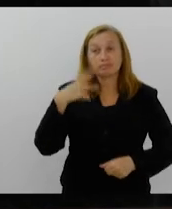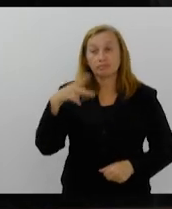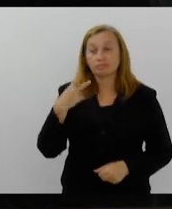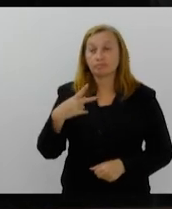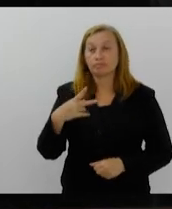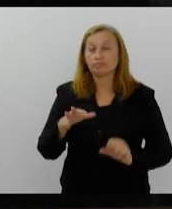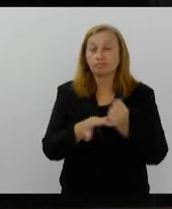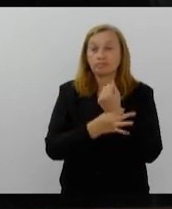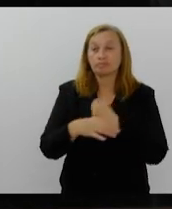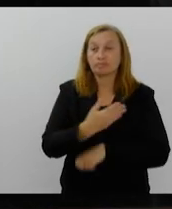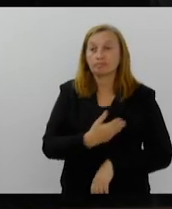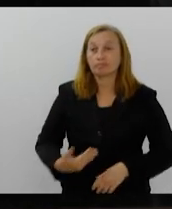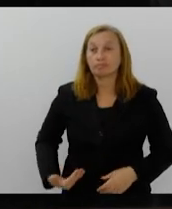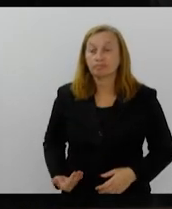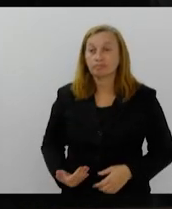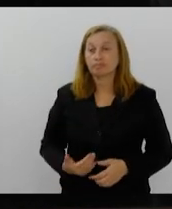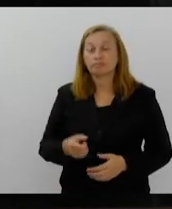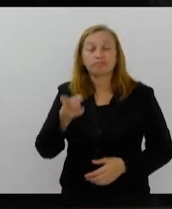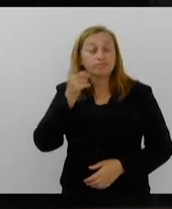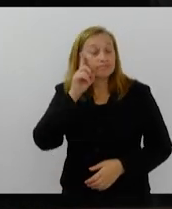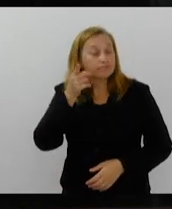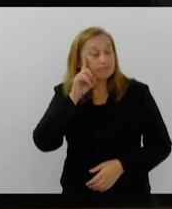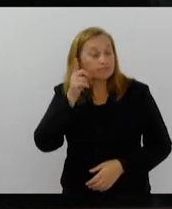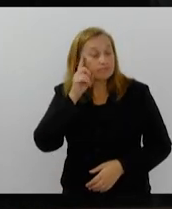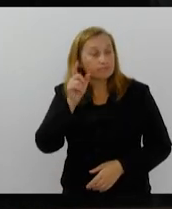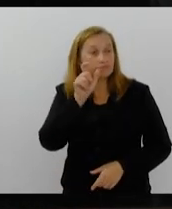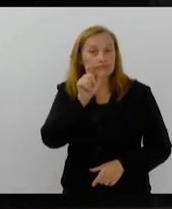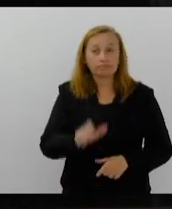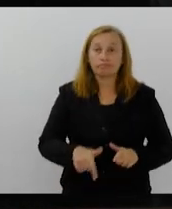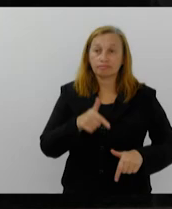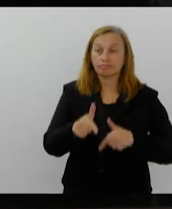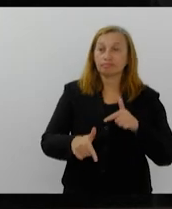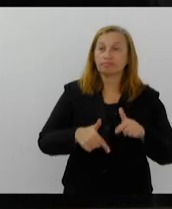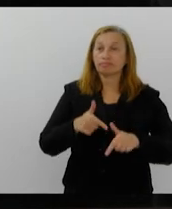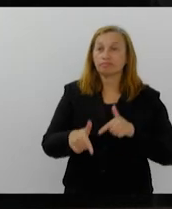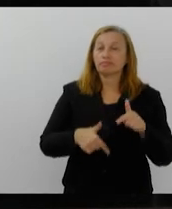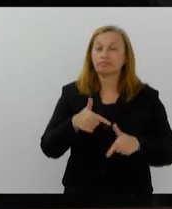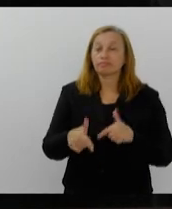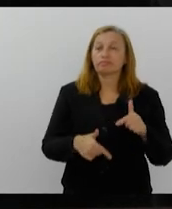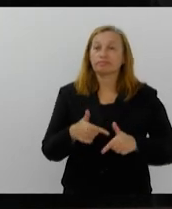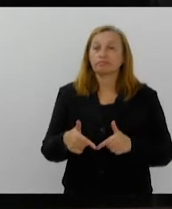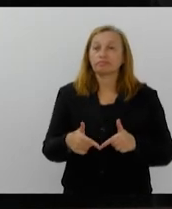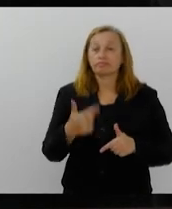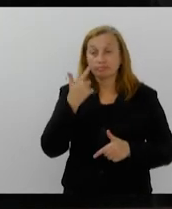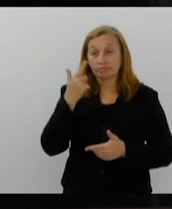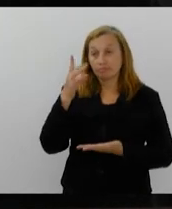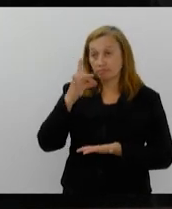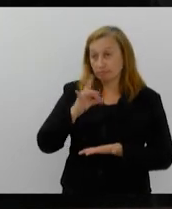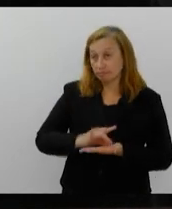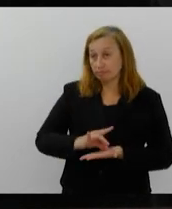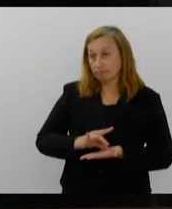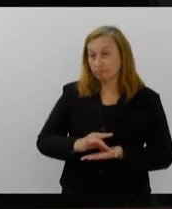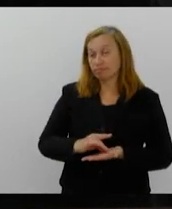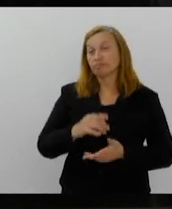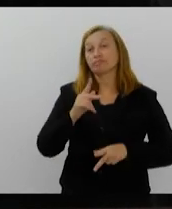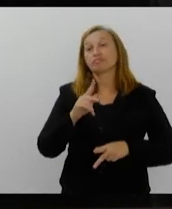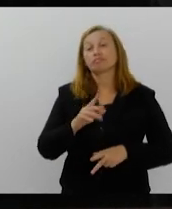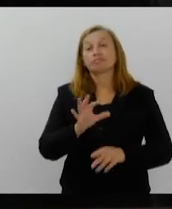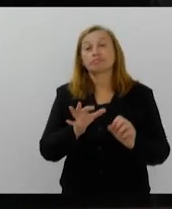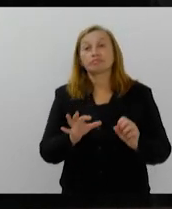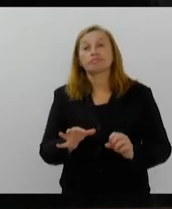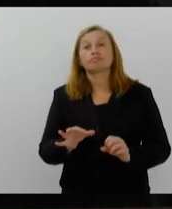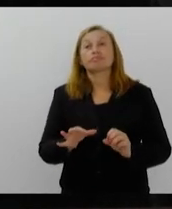de segurança pública que, diariamente, os trabalhadores são confrontados a realidade nefasta dessa política de